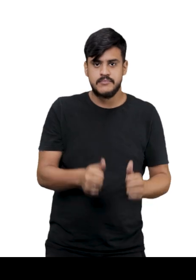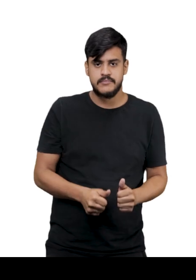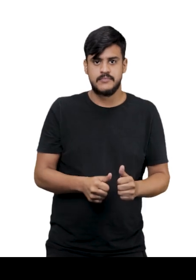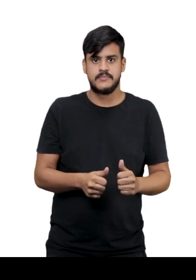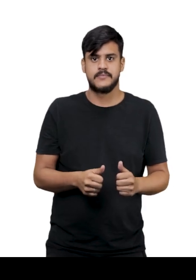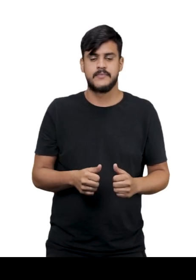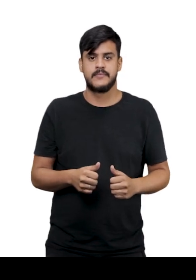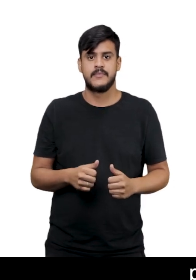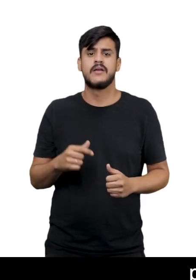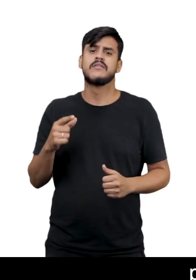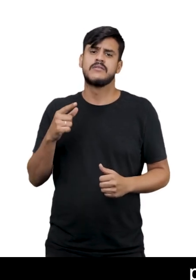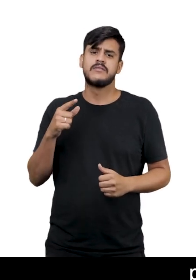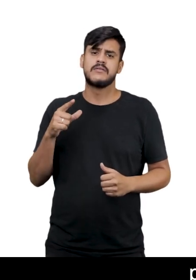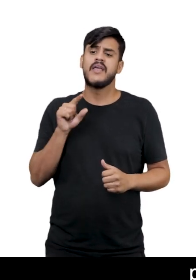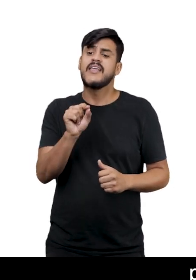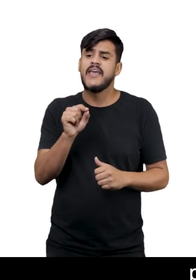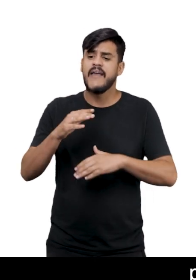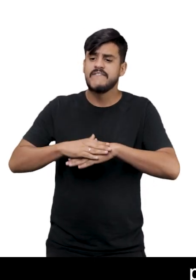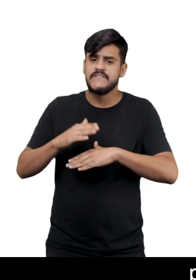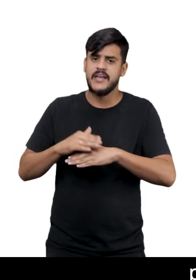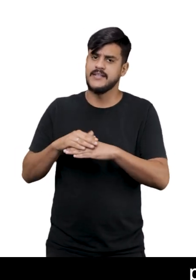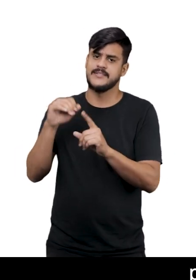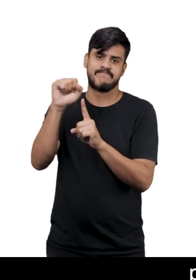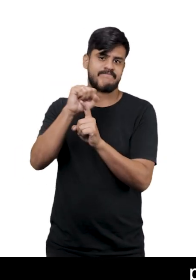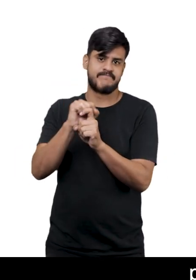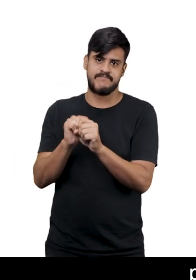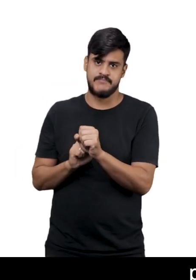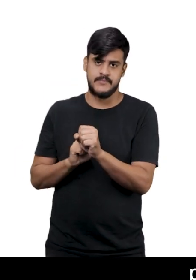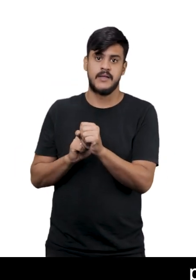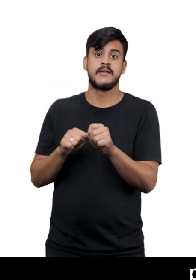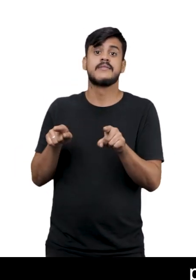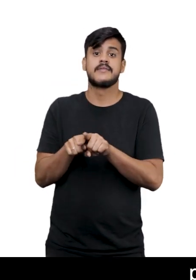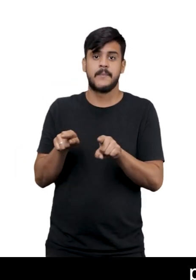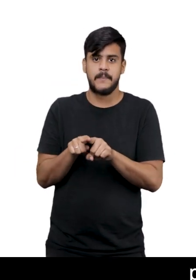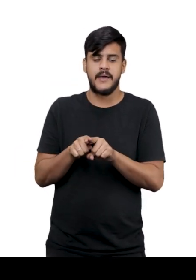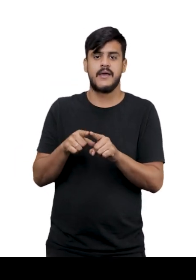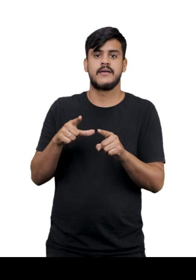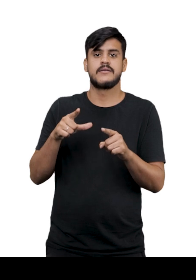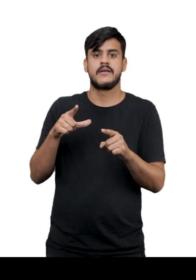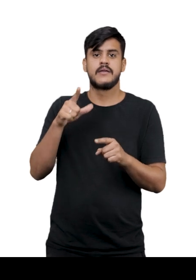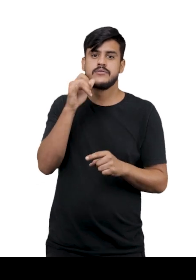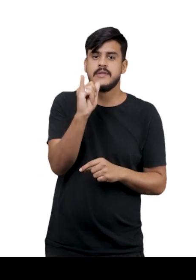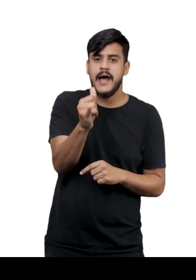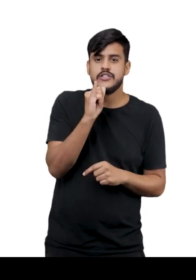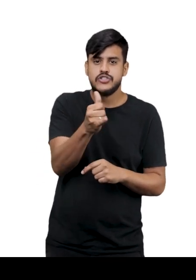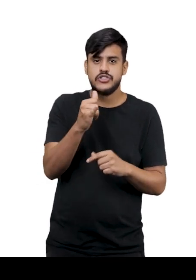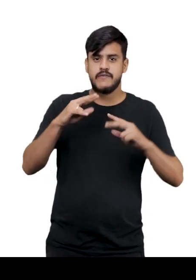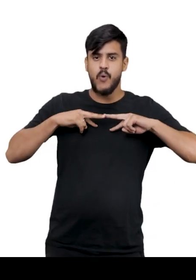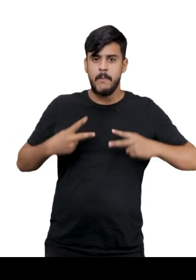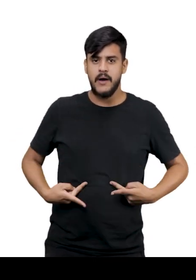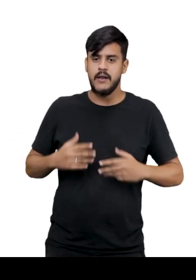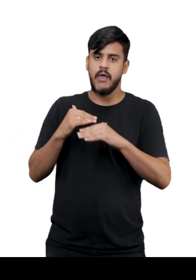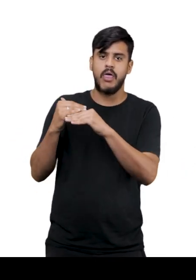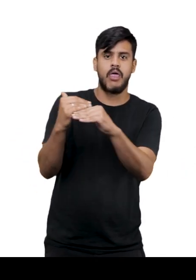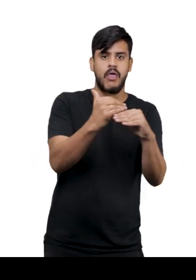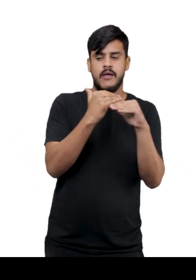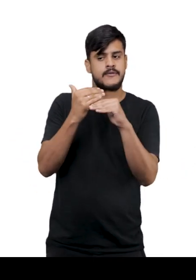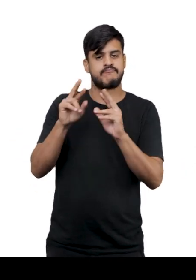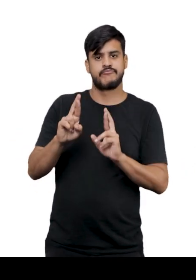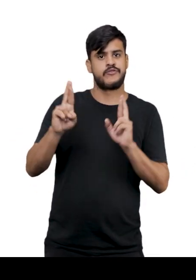produziram, para além dos apagamentos históricos de suas autorias e das generalizações das